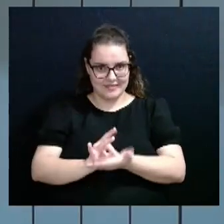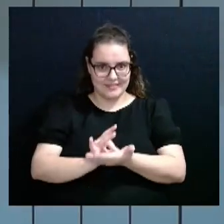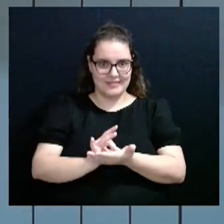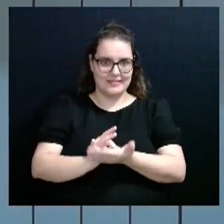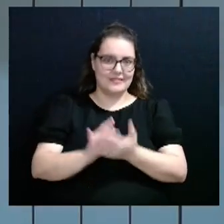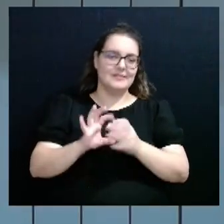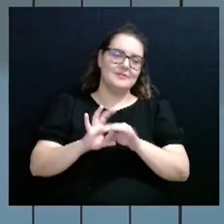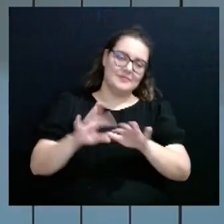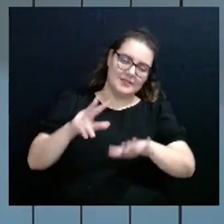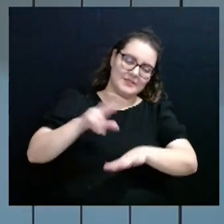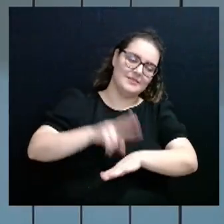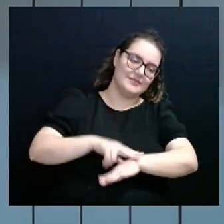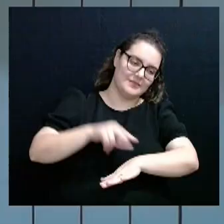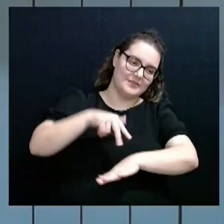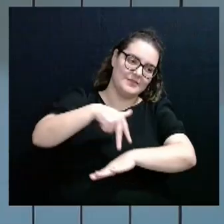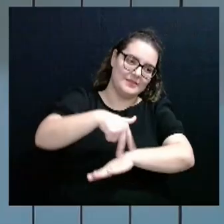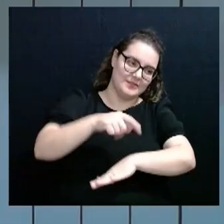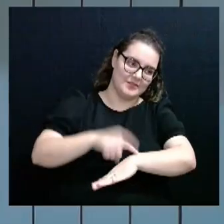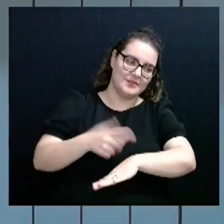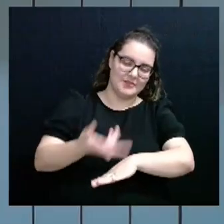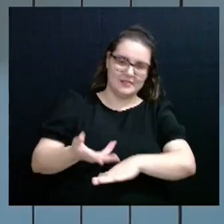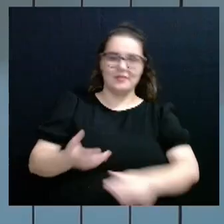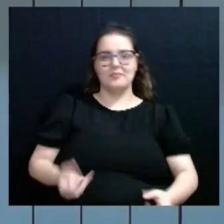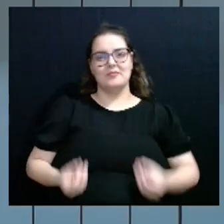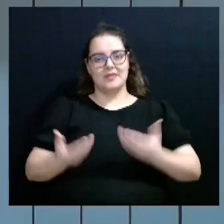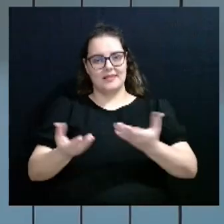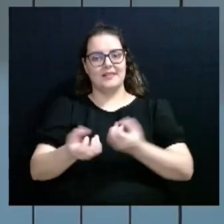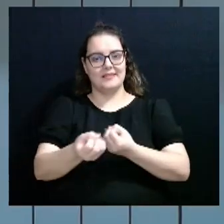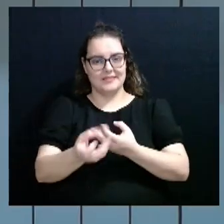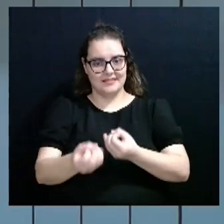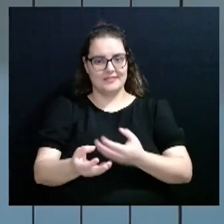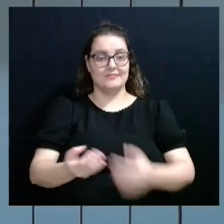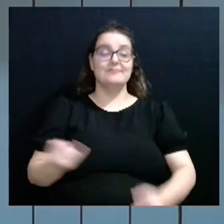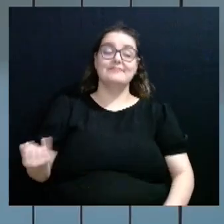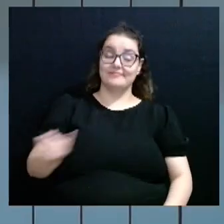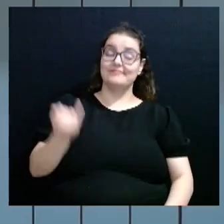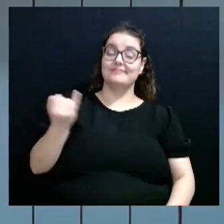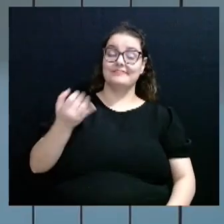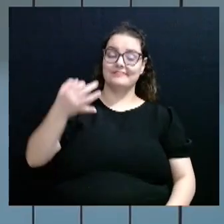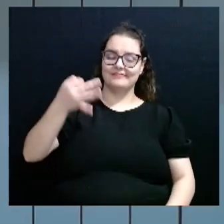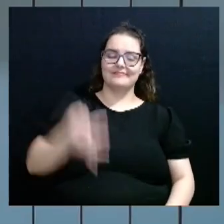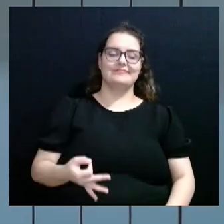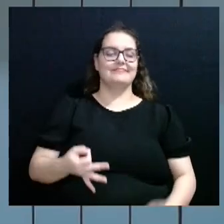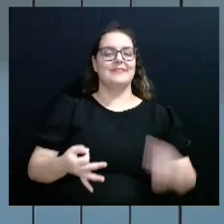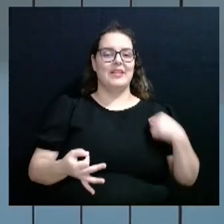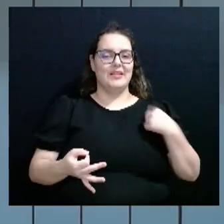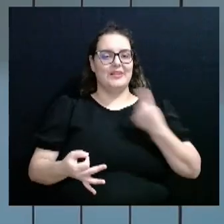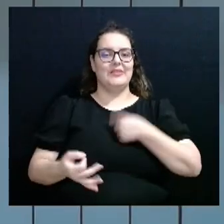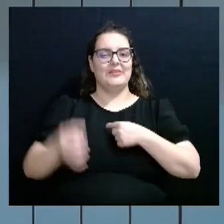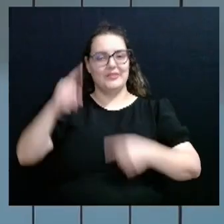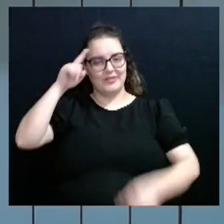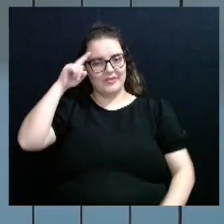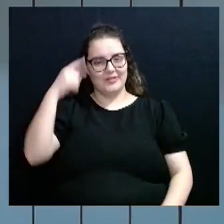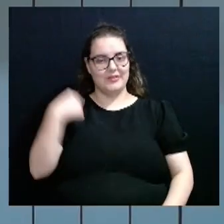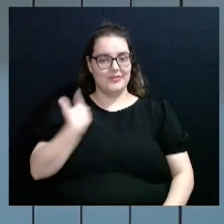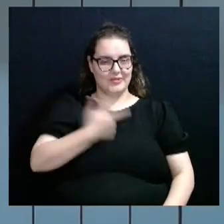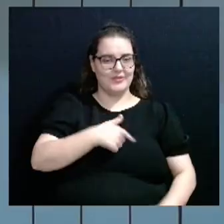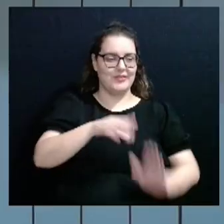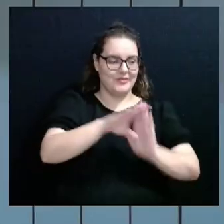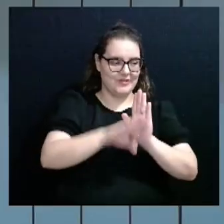né, do seu tempo para trazer essas informações tão precisas para a gente no nosso programa Saúde é Vida.